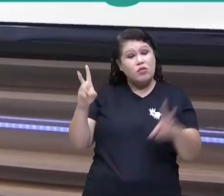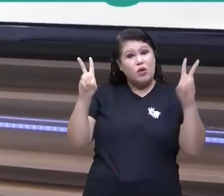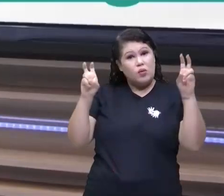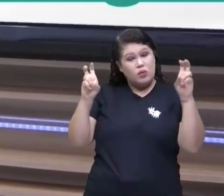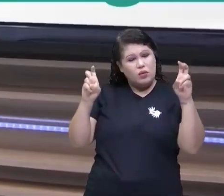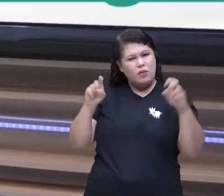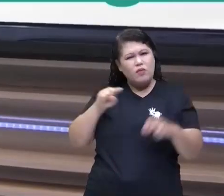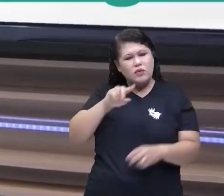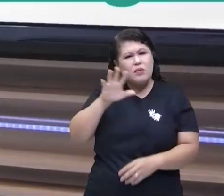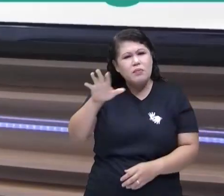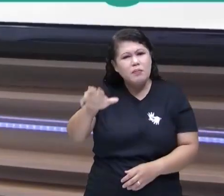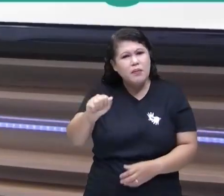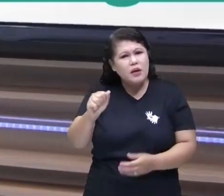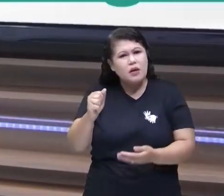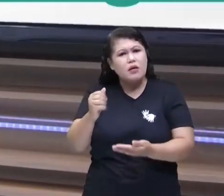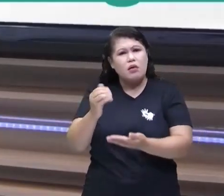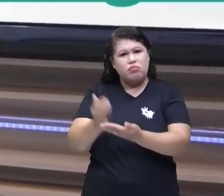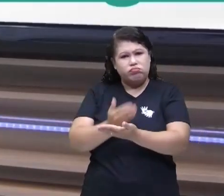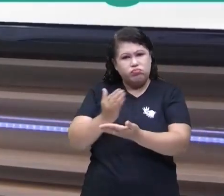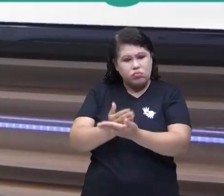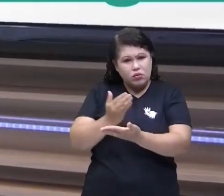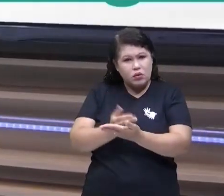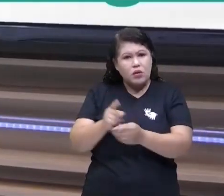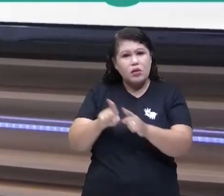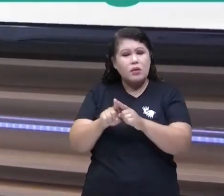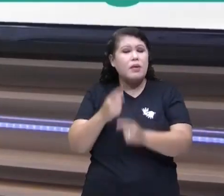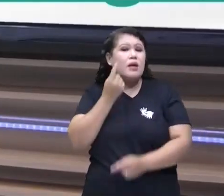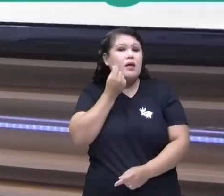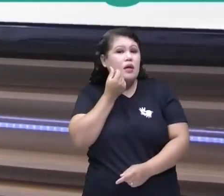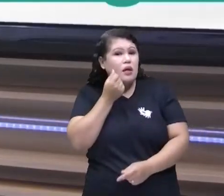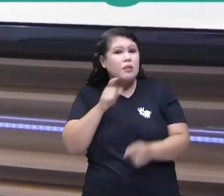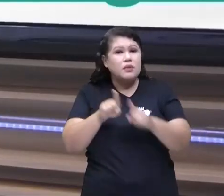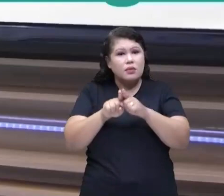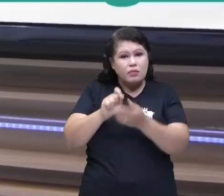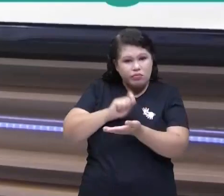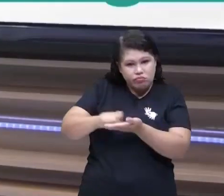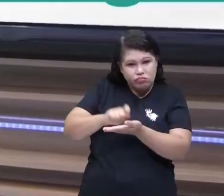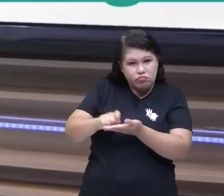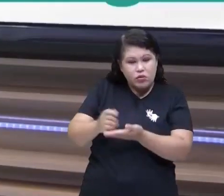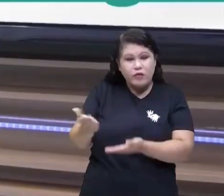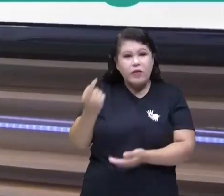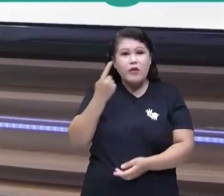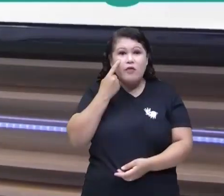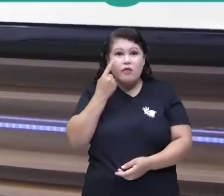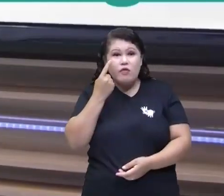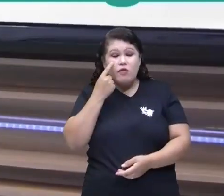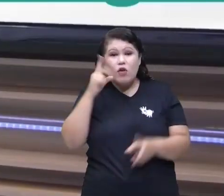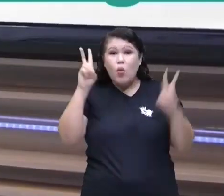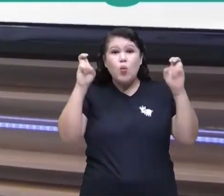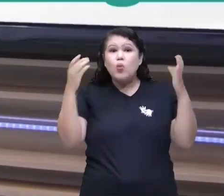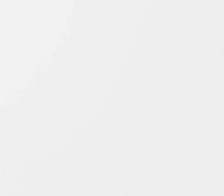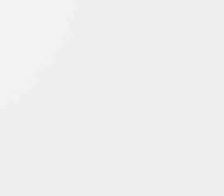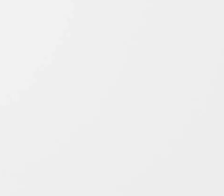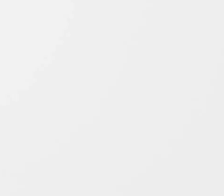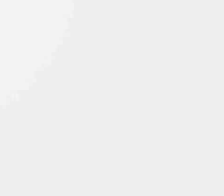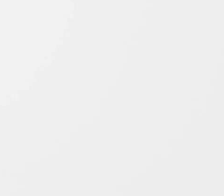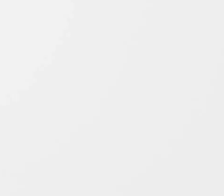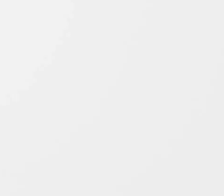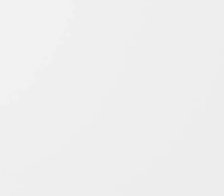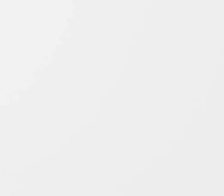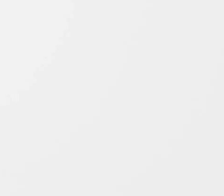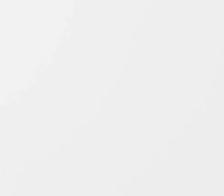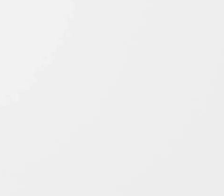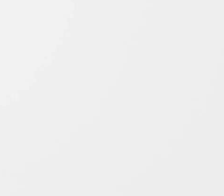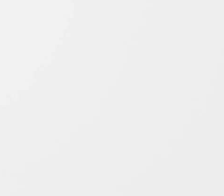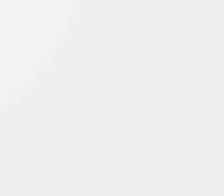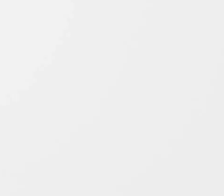pegaram caderno? Já pegaram lápis e também a borracha? Então vamos lá descobrir juntinhos o nosso conteúdo de hoje? Vamos lá?